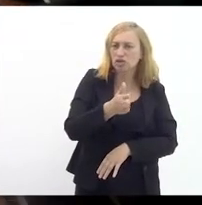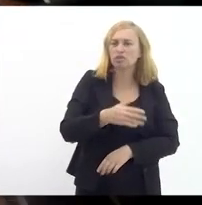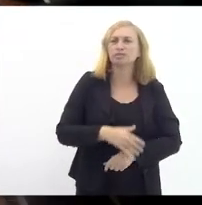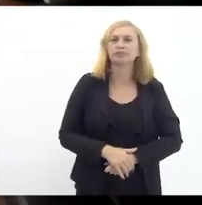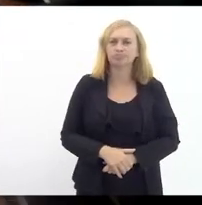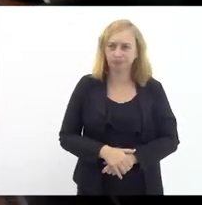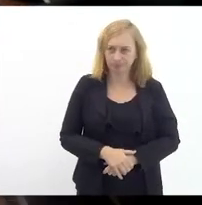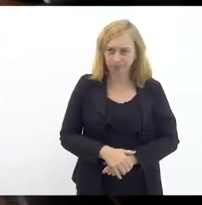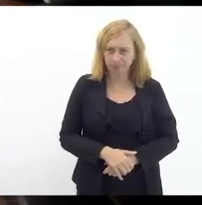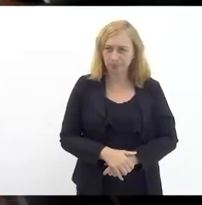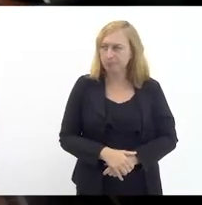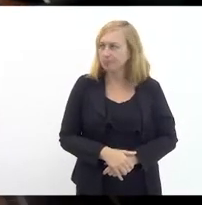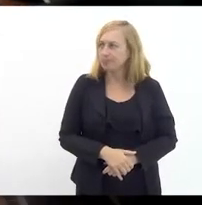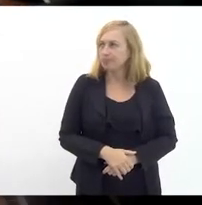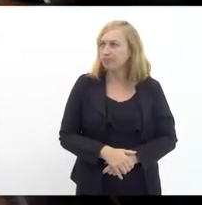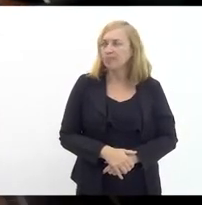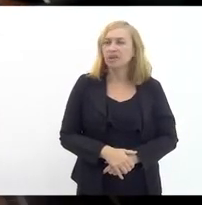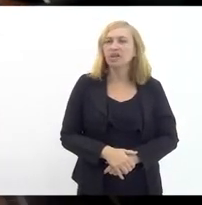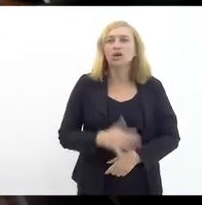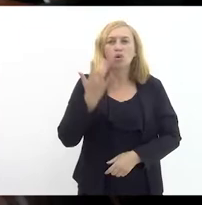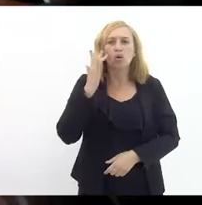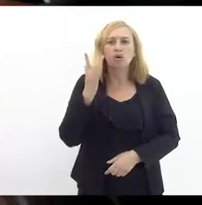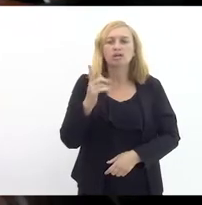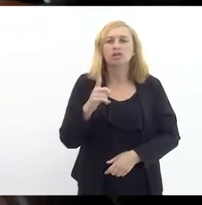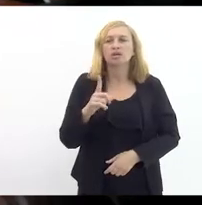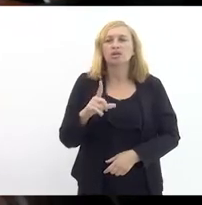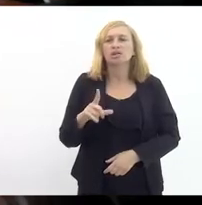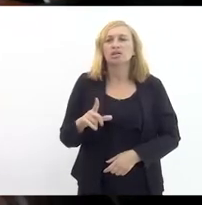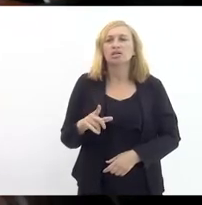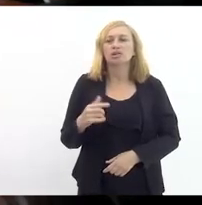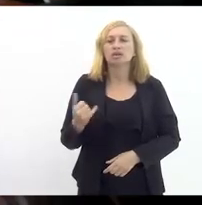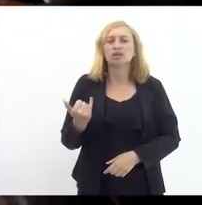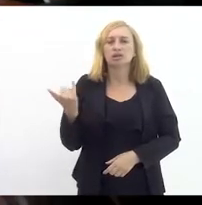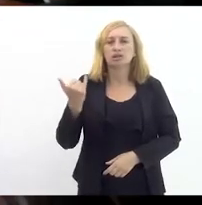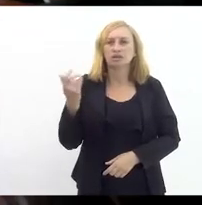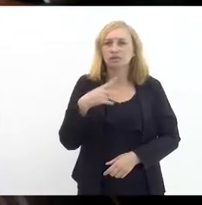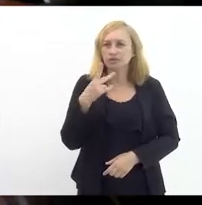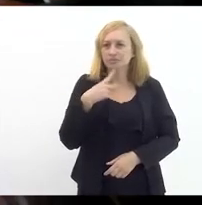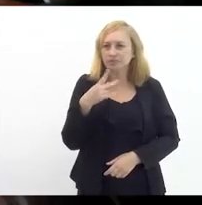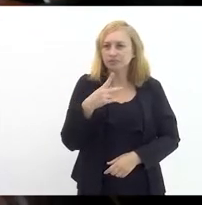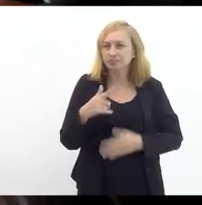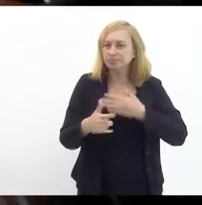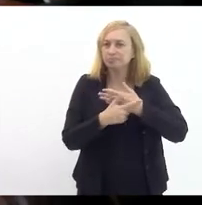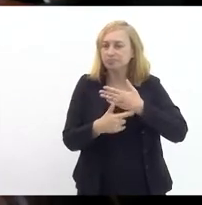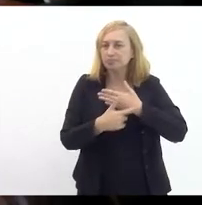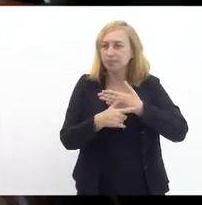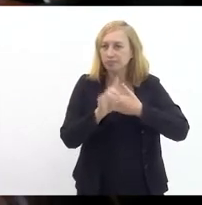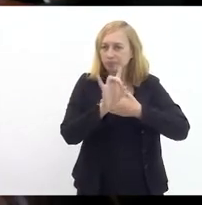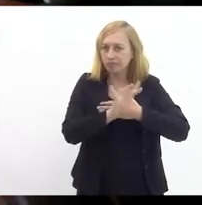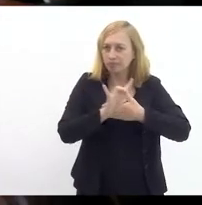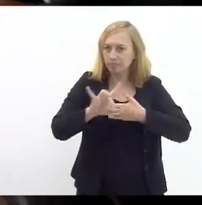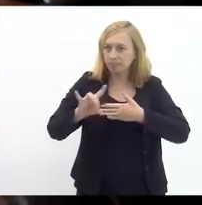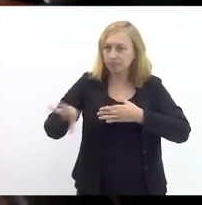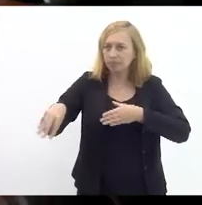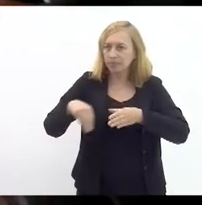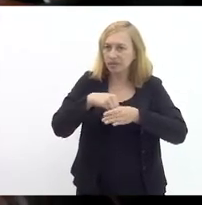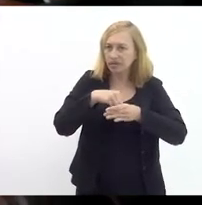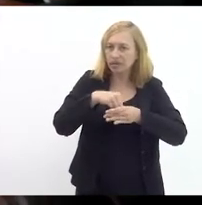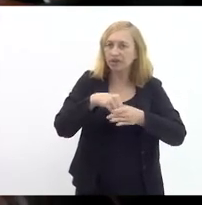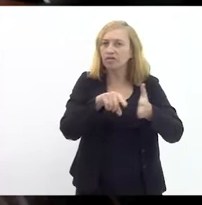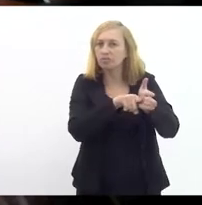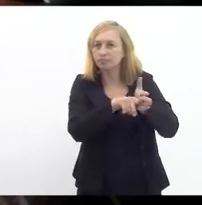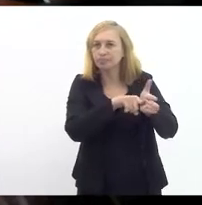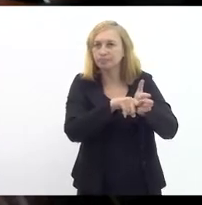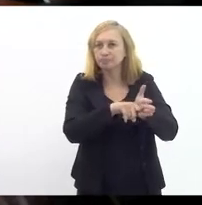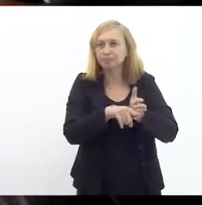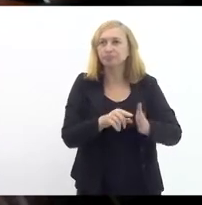servidores disponíveis. Eu acho que vale também a gente ressaltar sobre o papel de cada ente dentro dessa